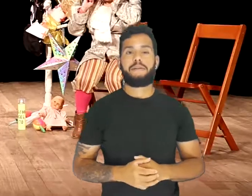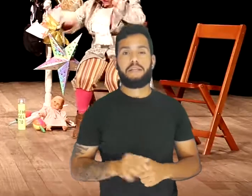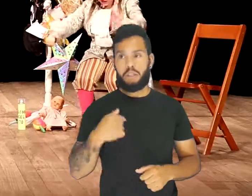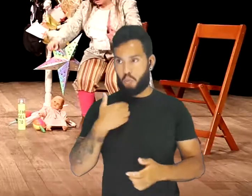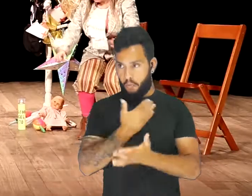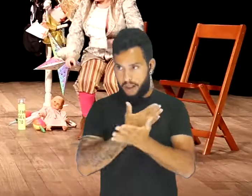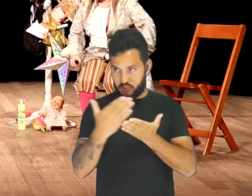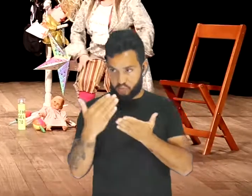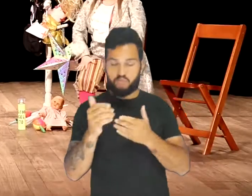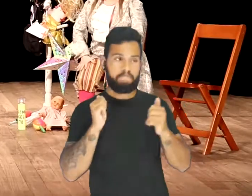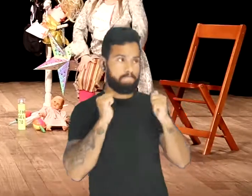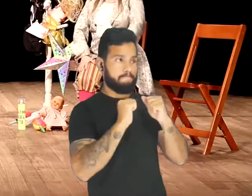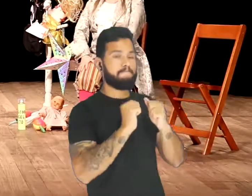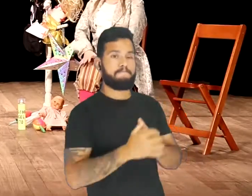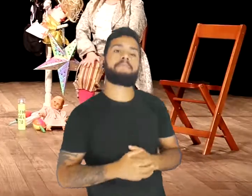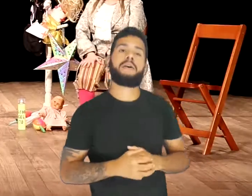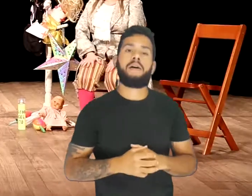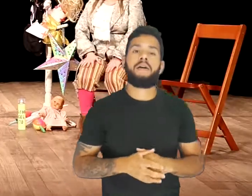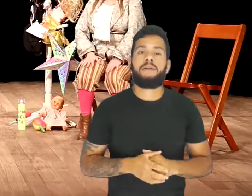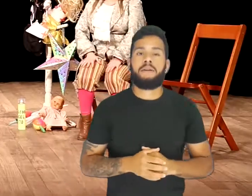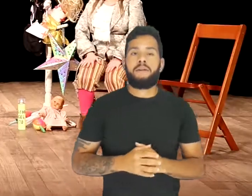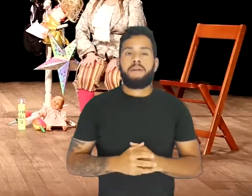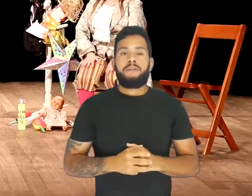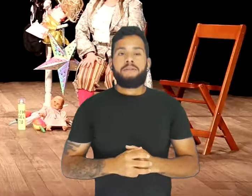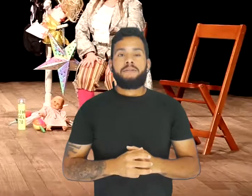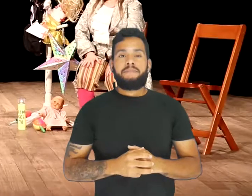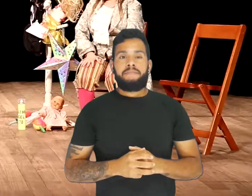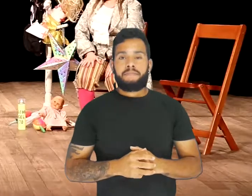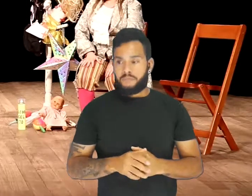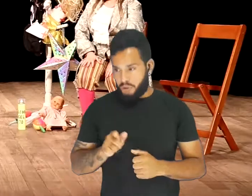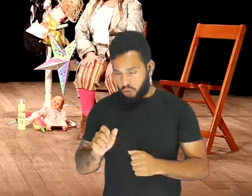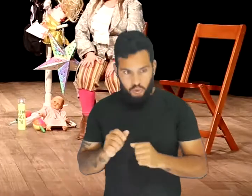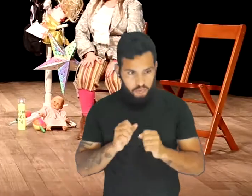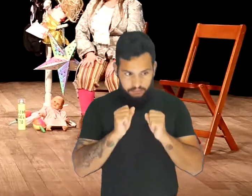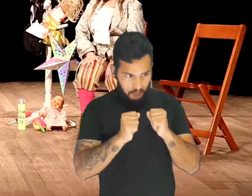vou fazer tudo com a gaita. Tá. Vamos lá. Eu começo? Pode ser.